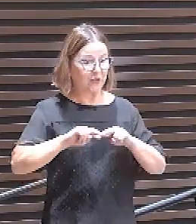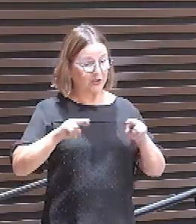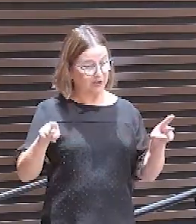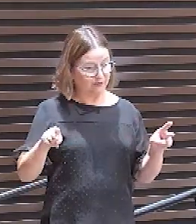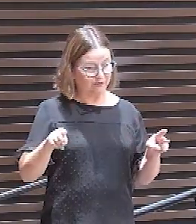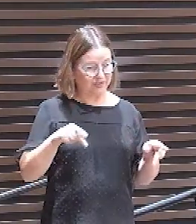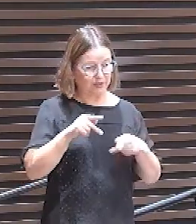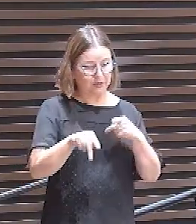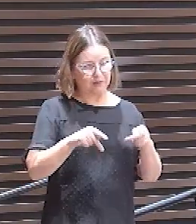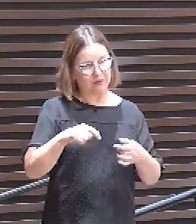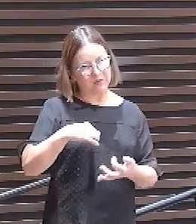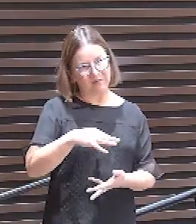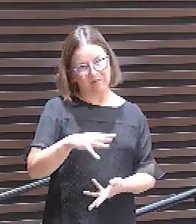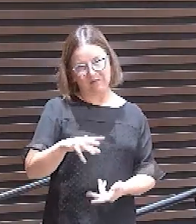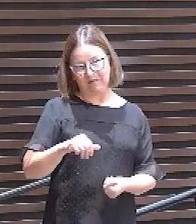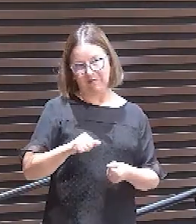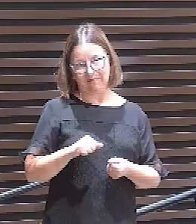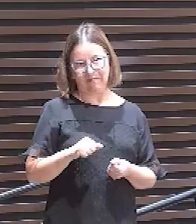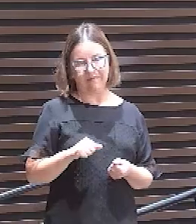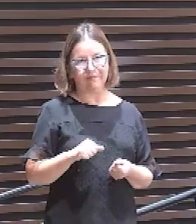Ele já não tem mais